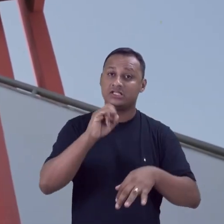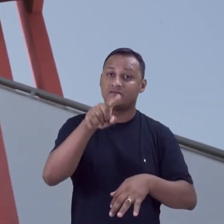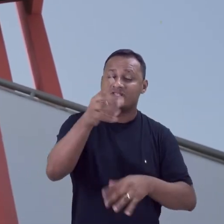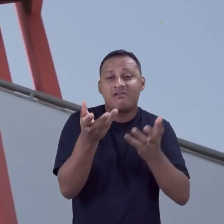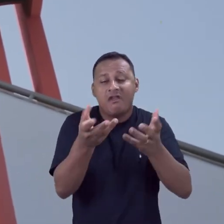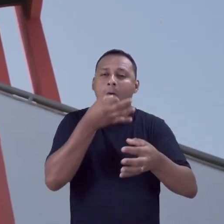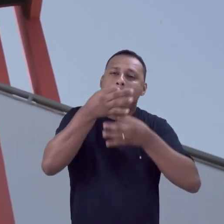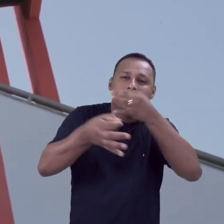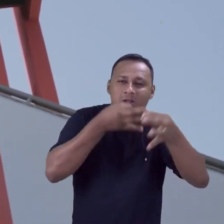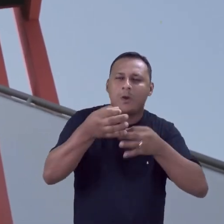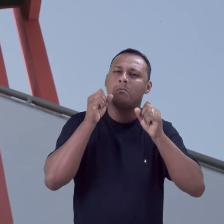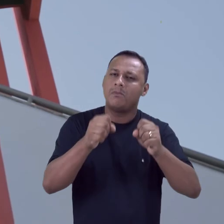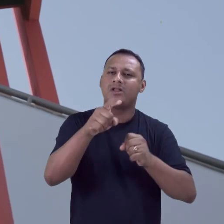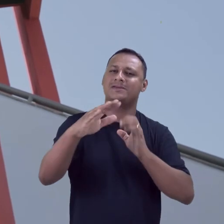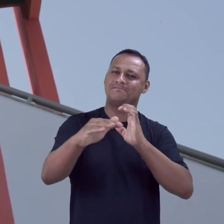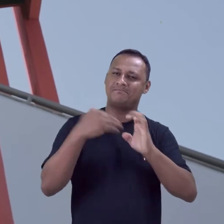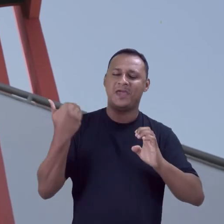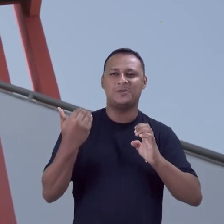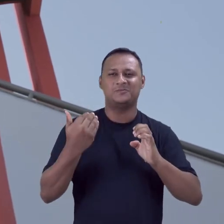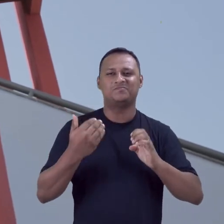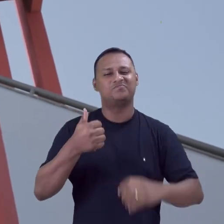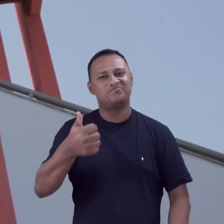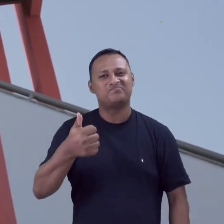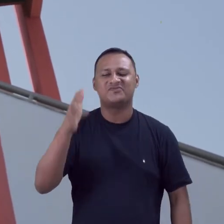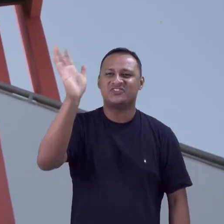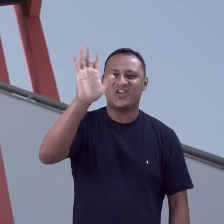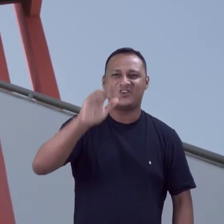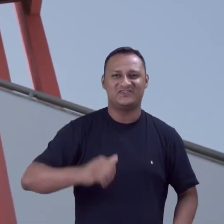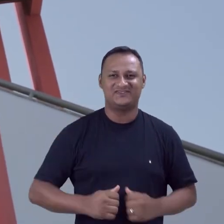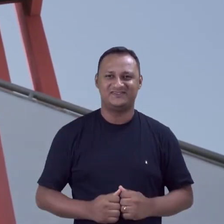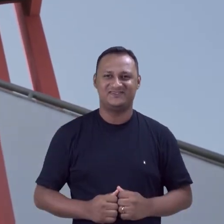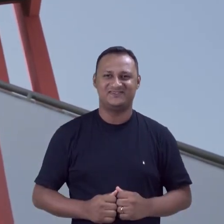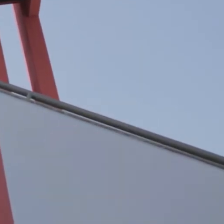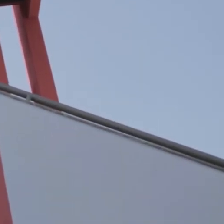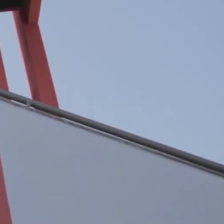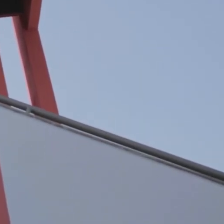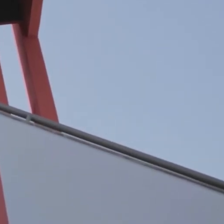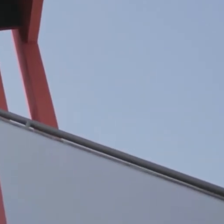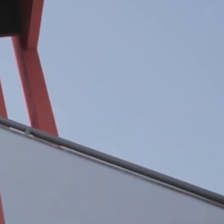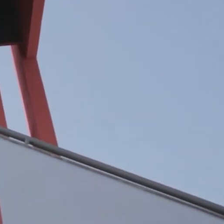basta enviar um e-mail para tvufes@ufes.br. Até a próxima!